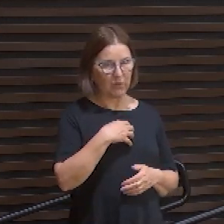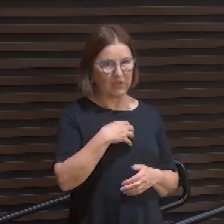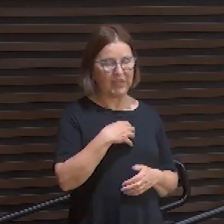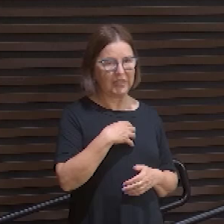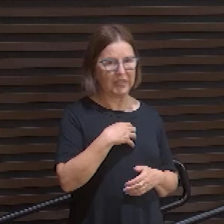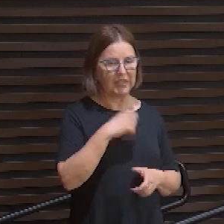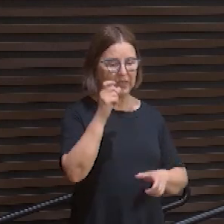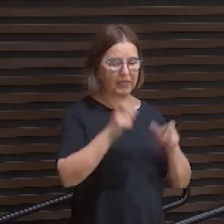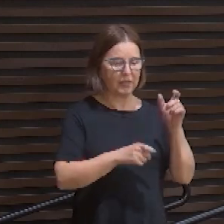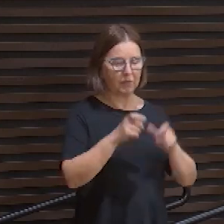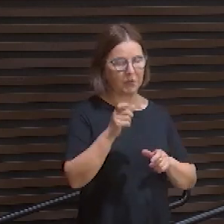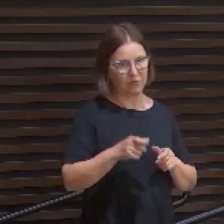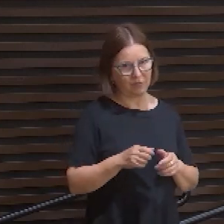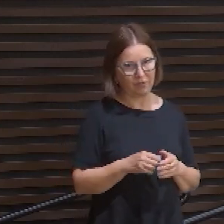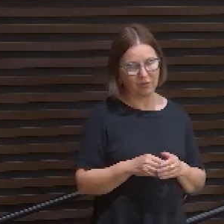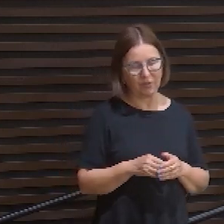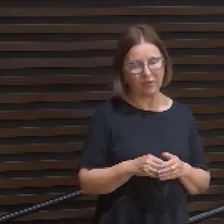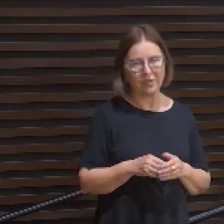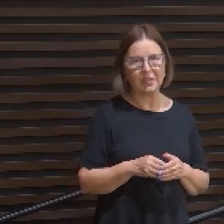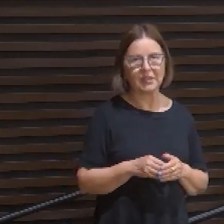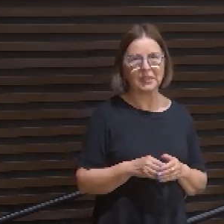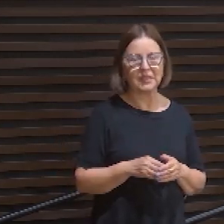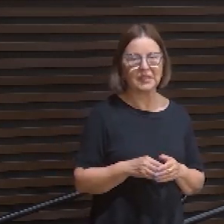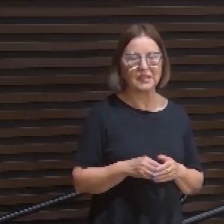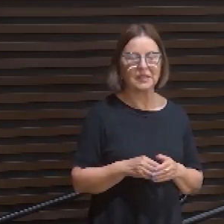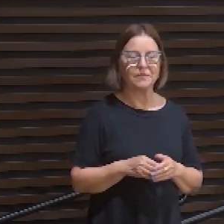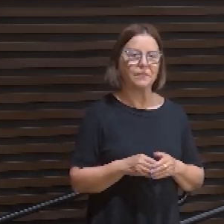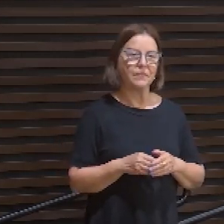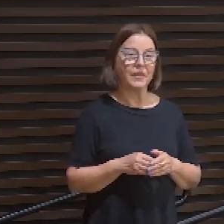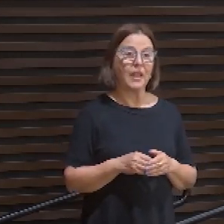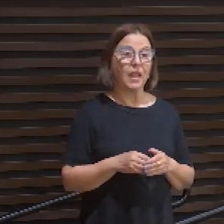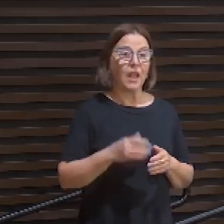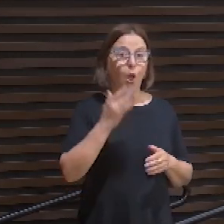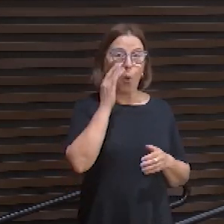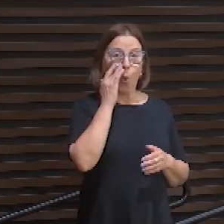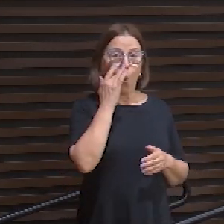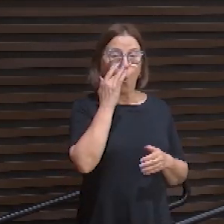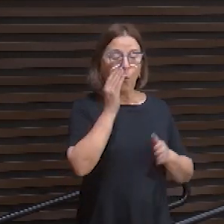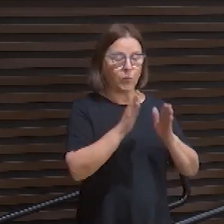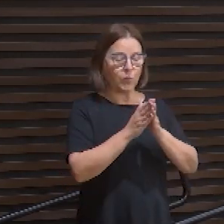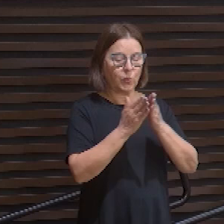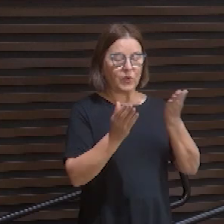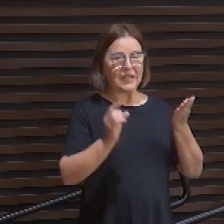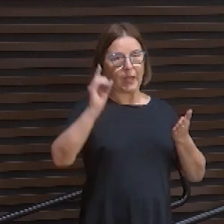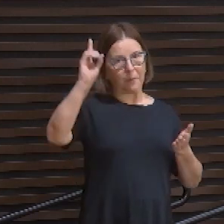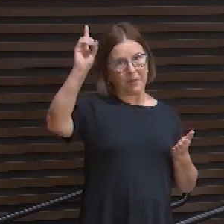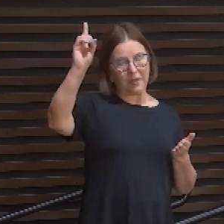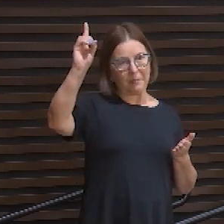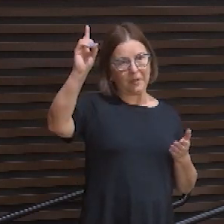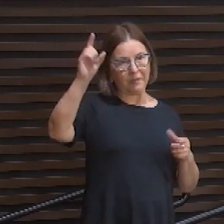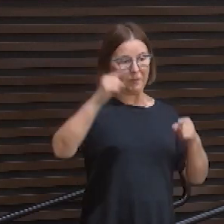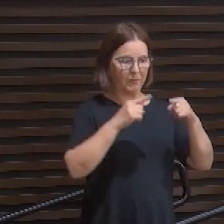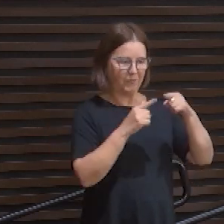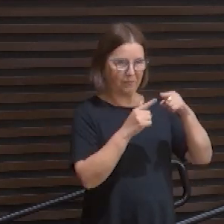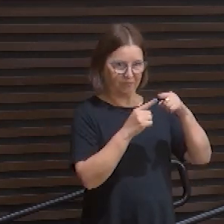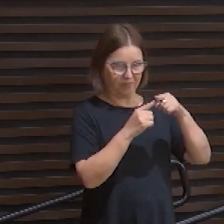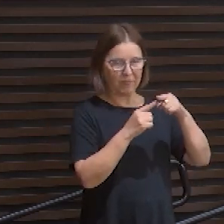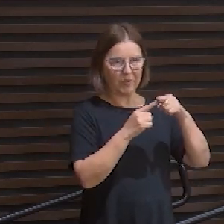vestido da natureza divina. Ouro, na Bíblia, tipologicamente